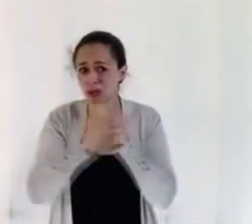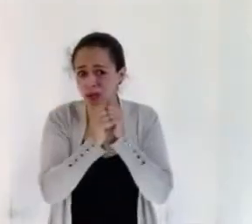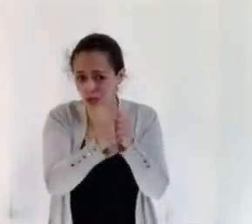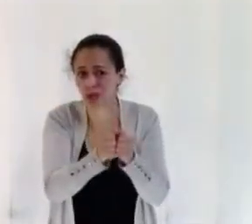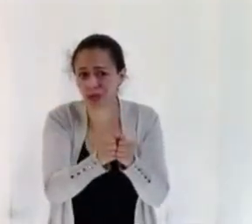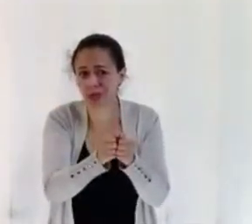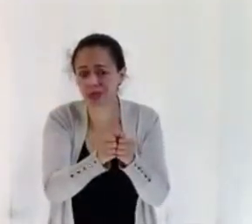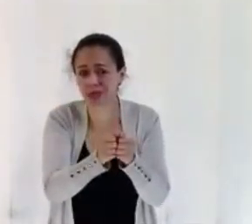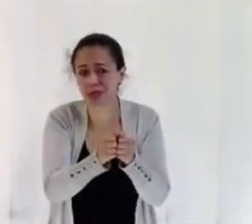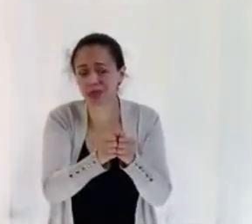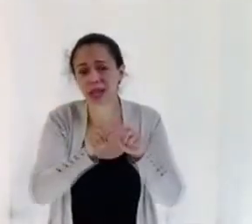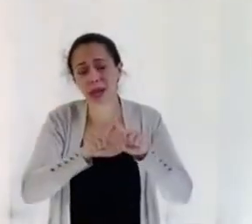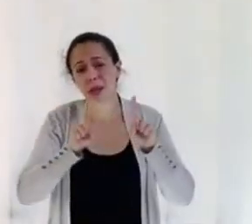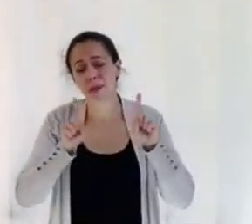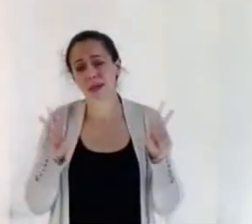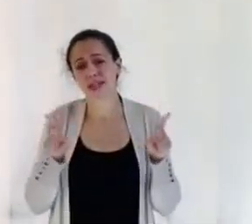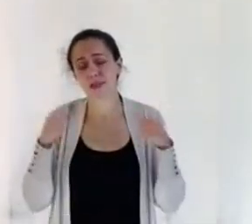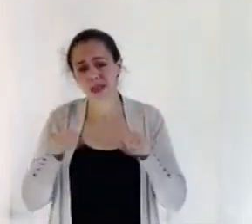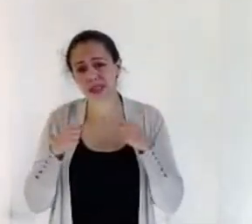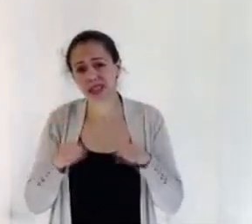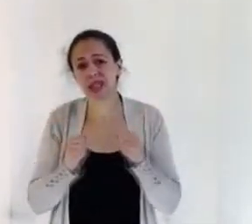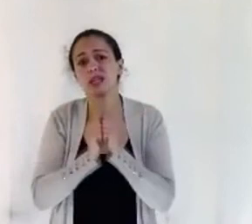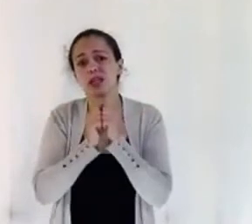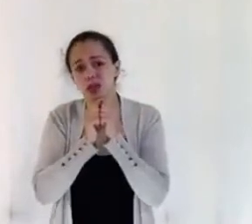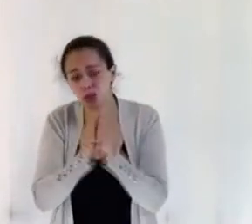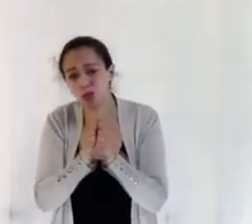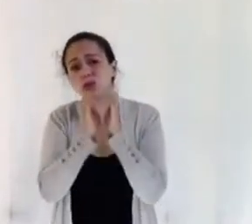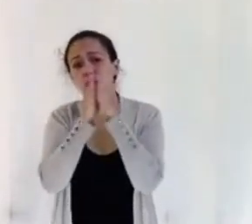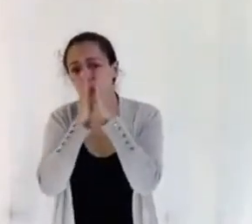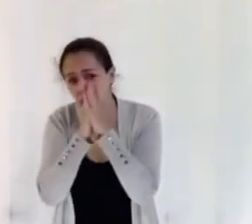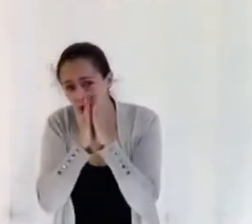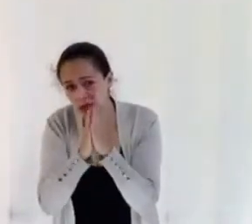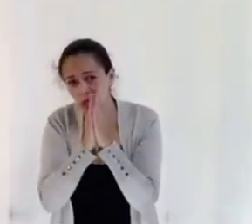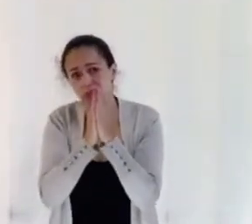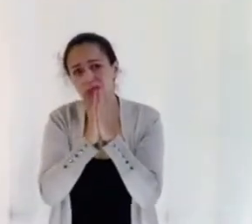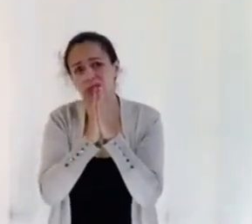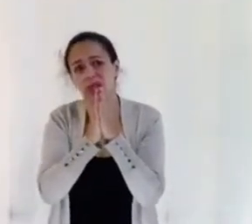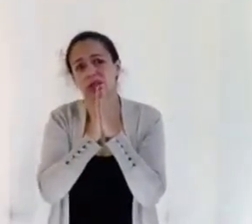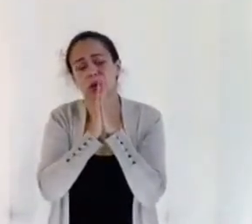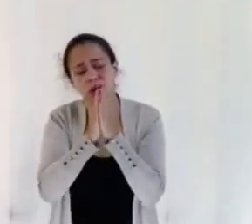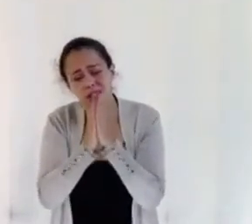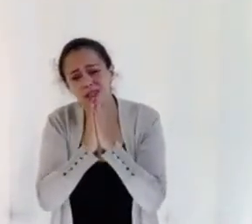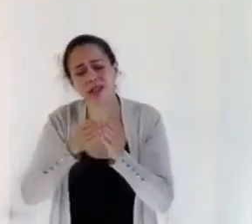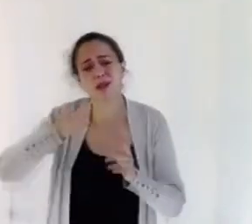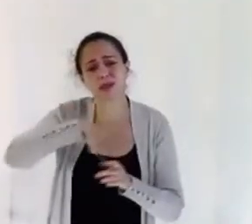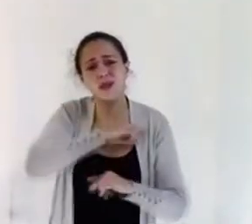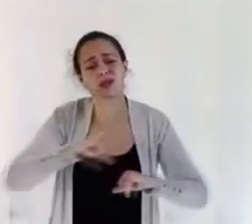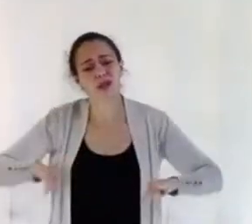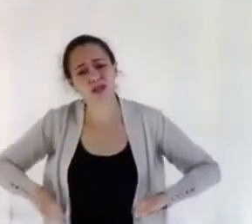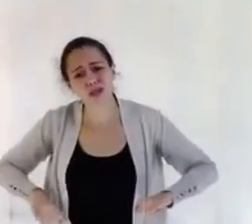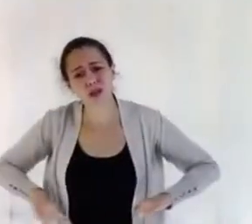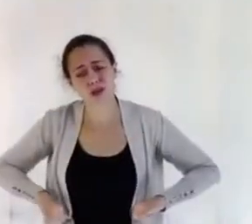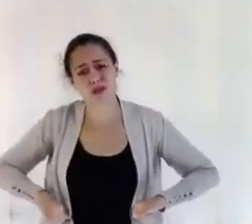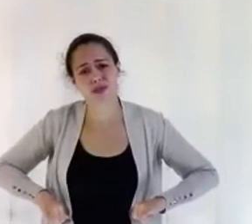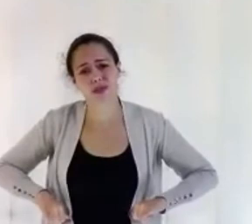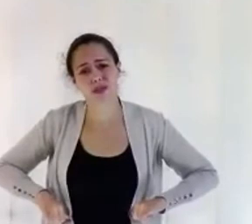mesmo que nós não conseguimos ligar, nós não esquecemos de orar por vocês, de sofrer por vocês, de clamar a